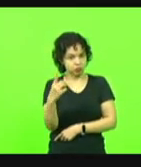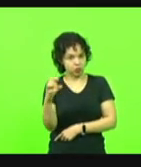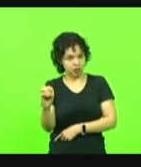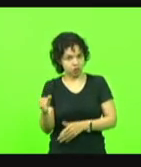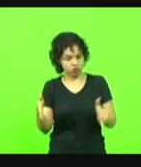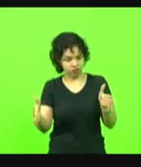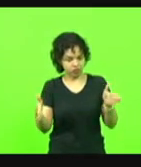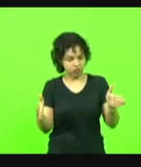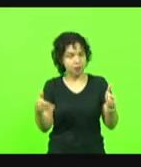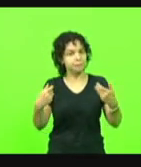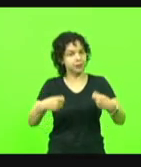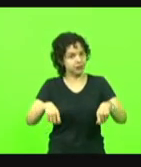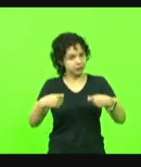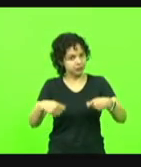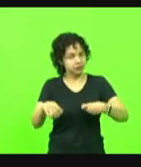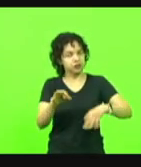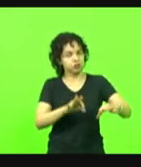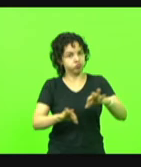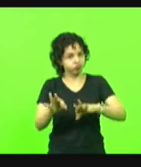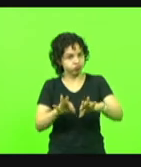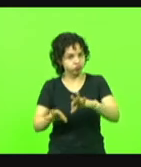obra de